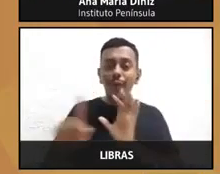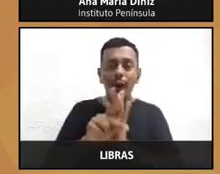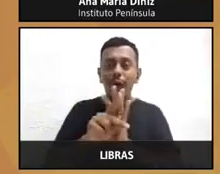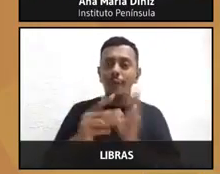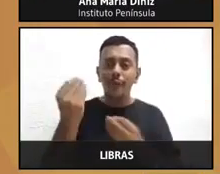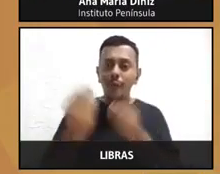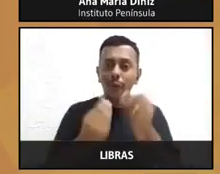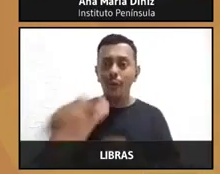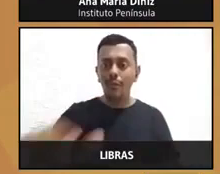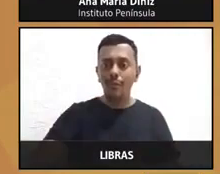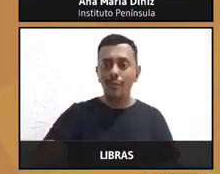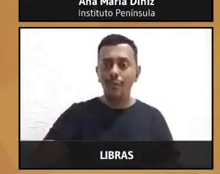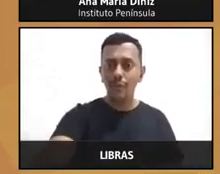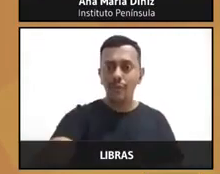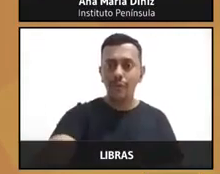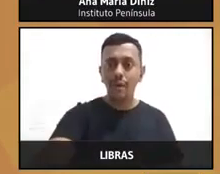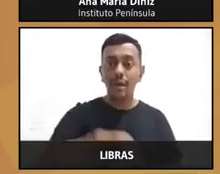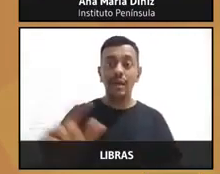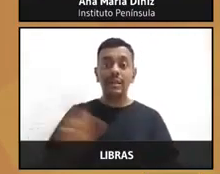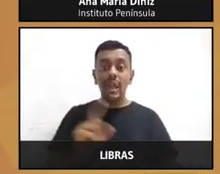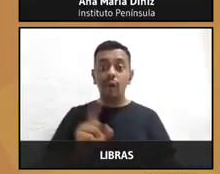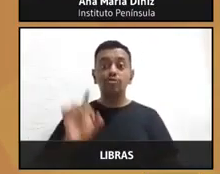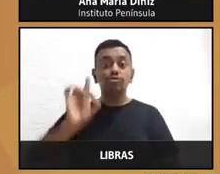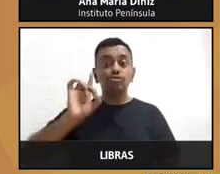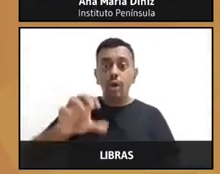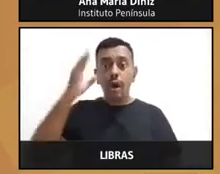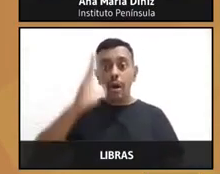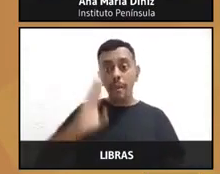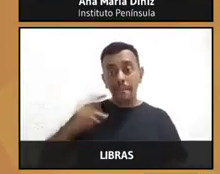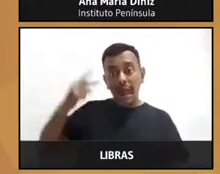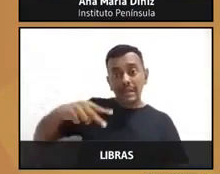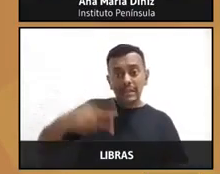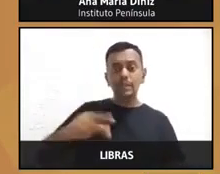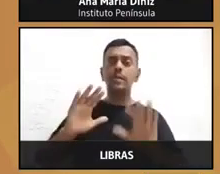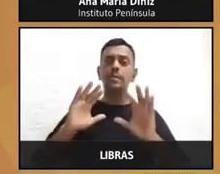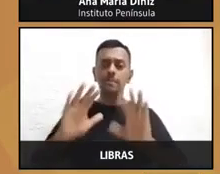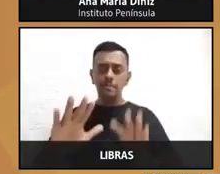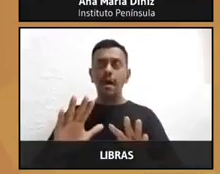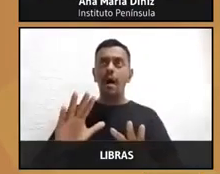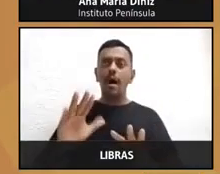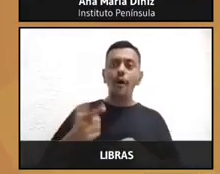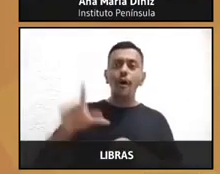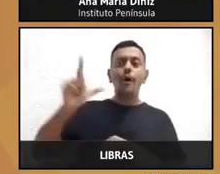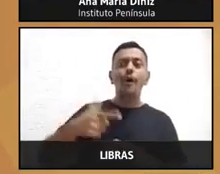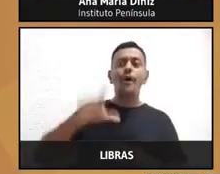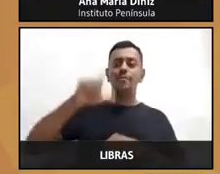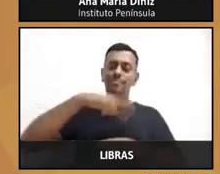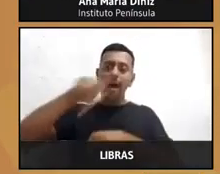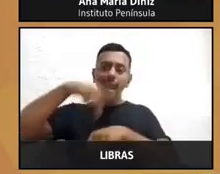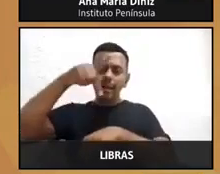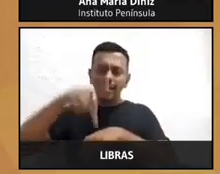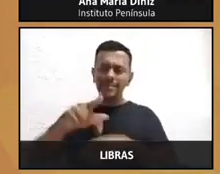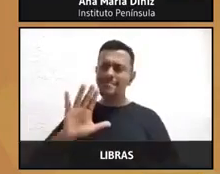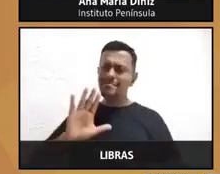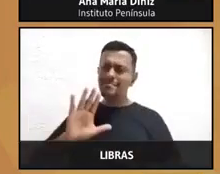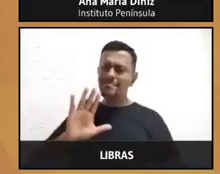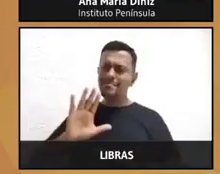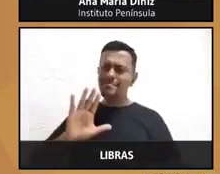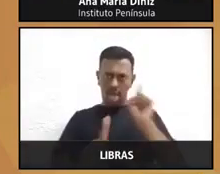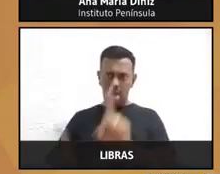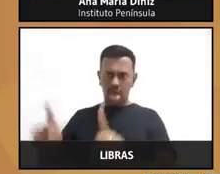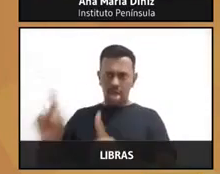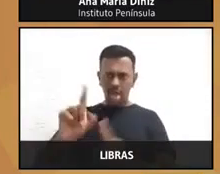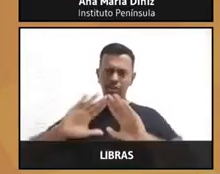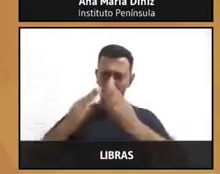todo, e não apenas no Brasil. Em muitos países, não é mais o público versus o